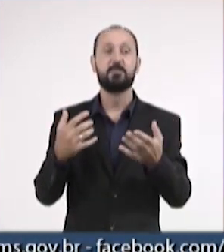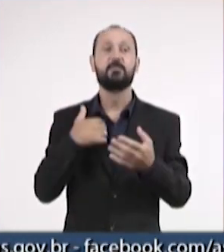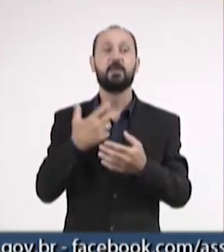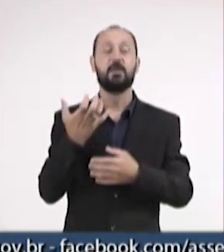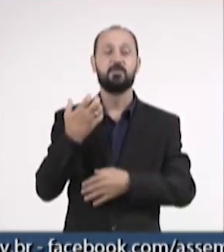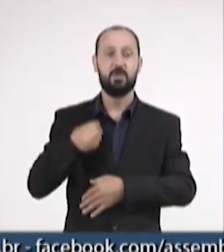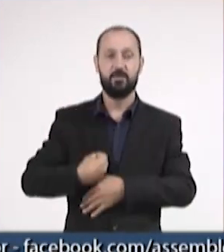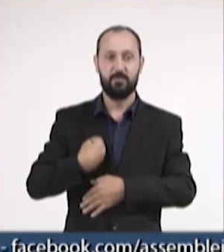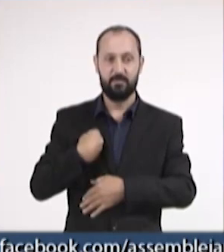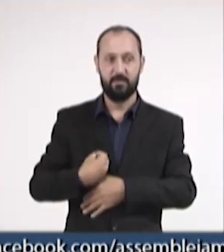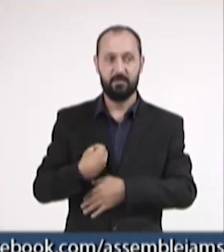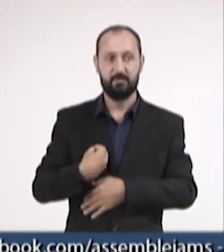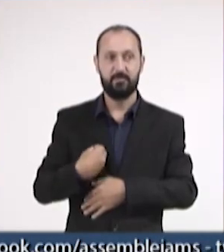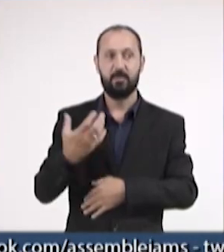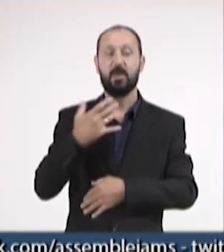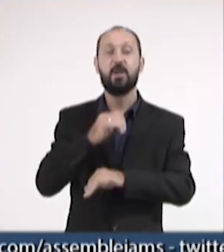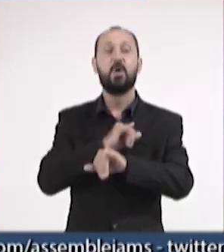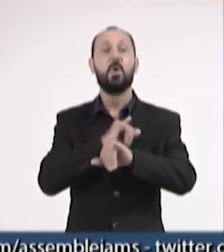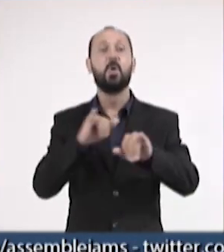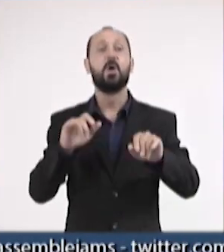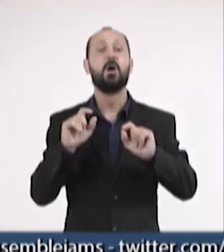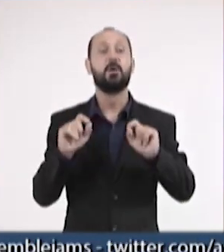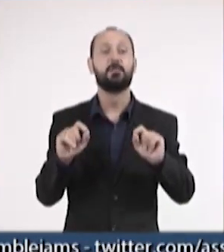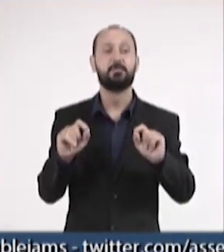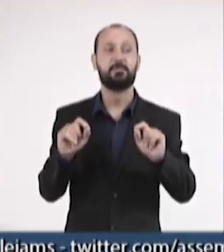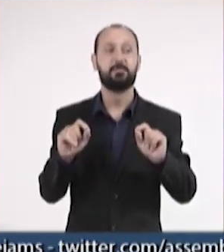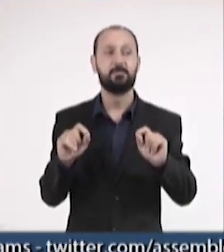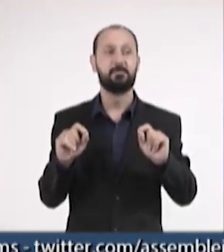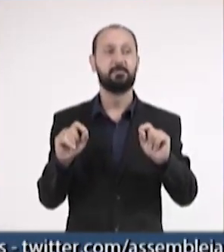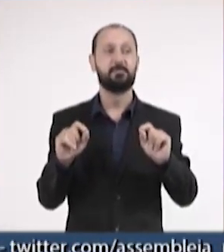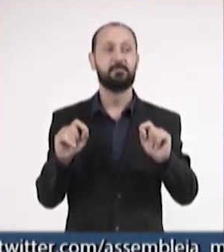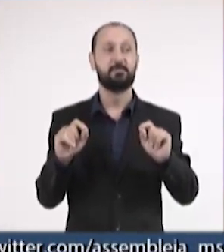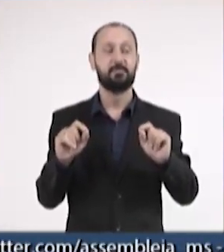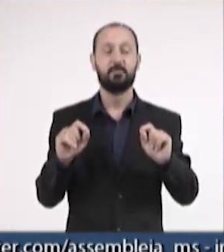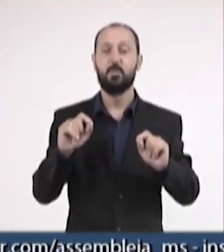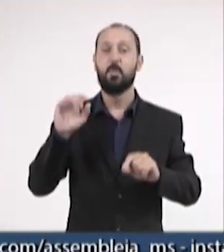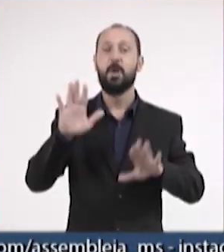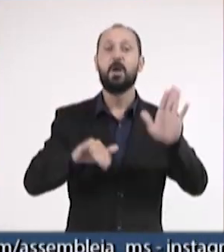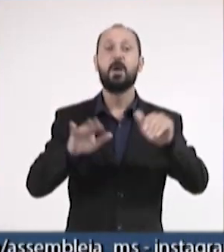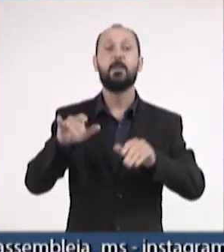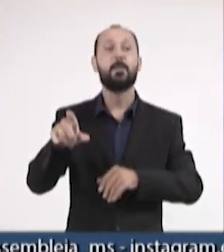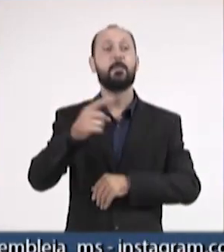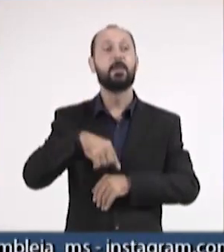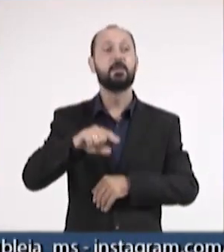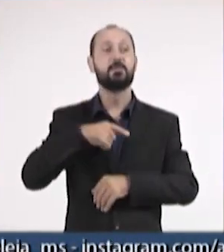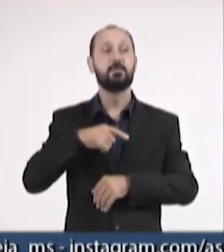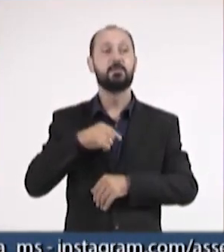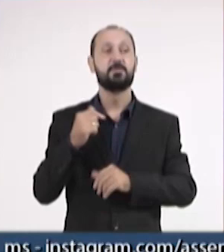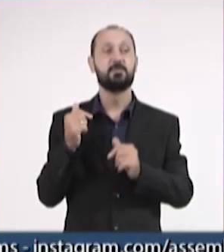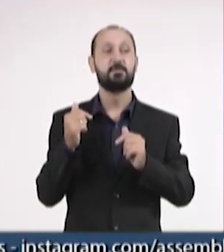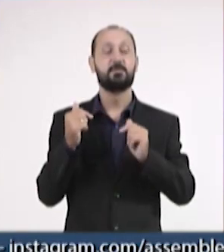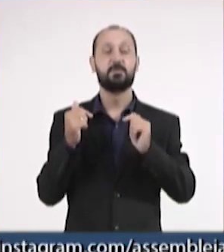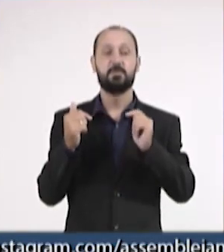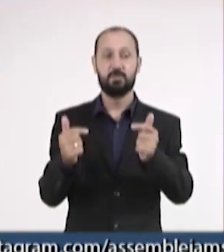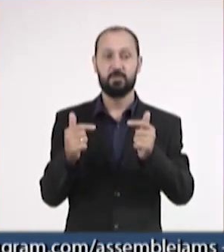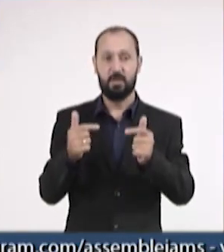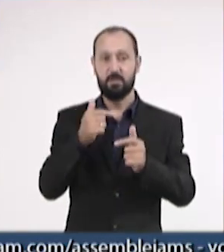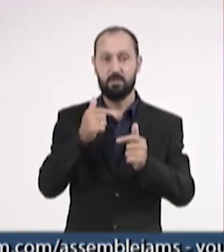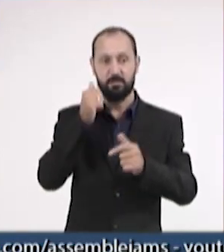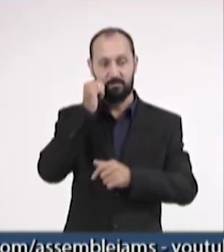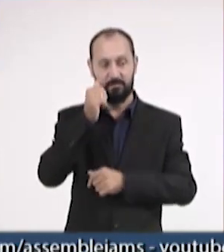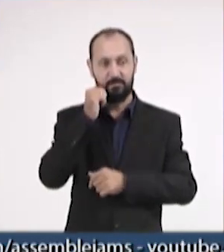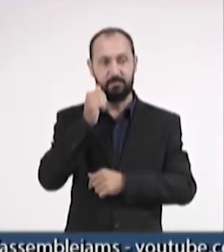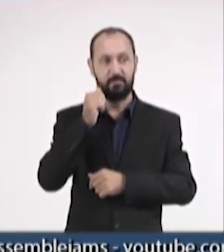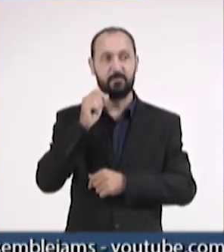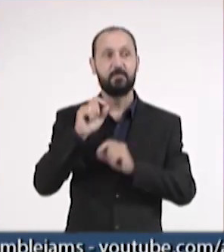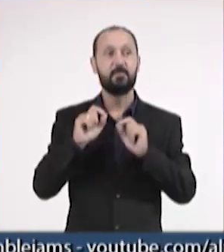querer viver. E quero deixar aqui uma convocação para que a gente seja mais chatas feministas.